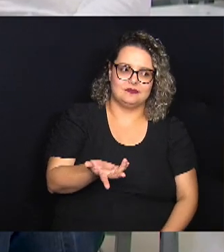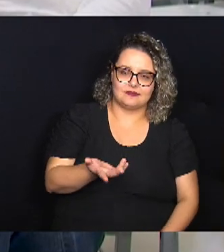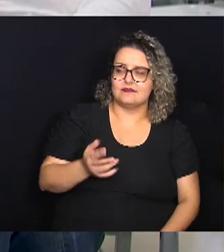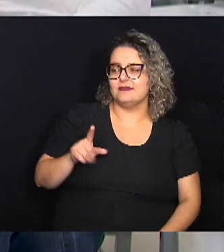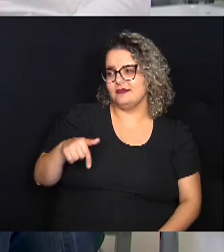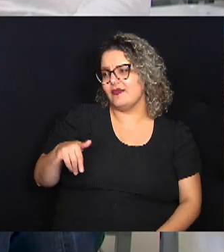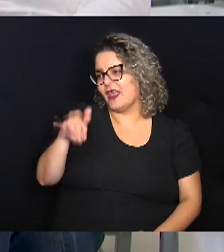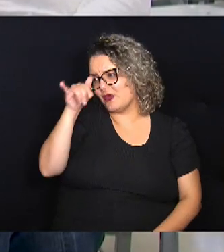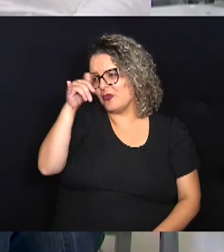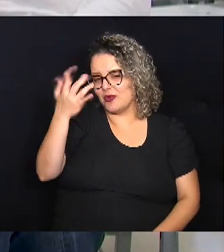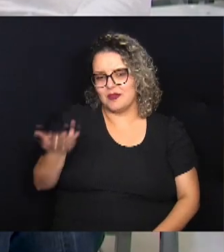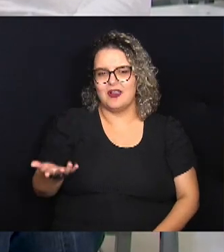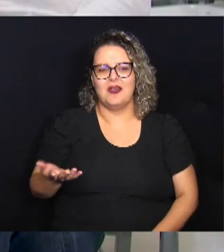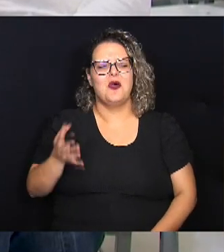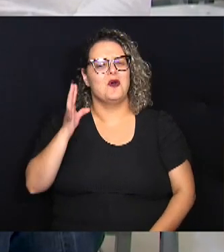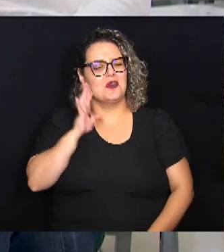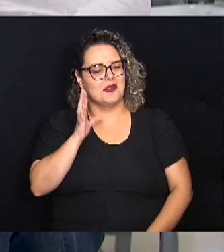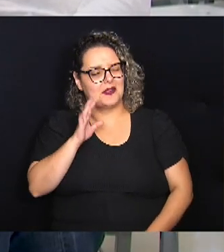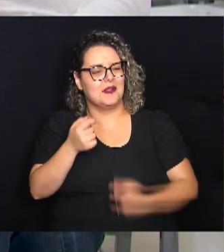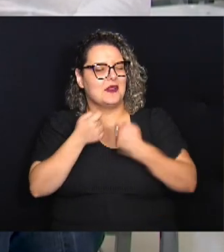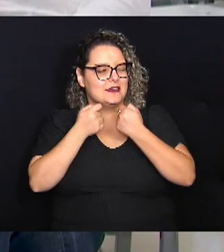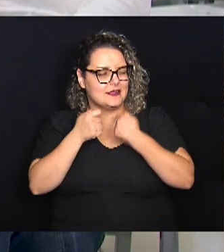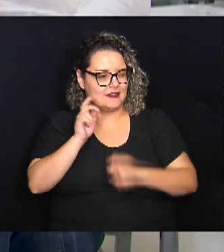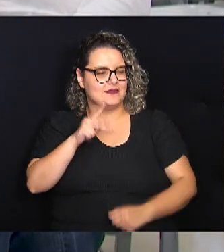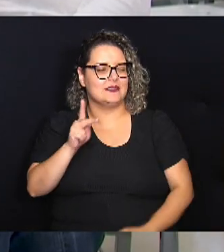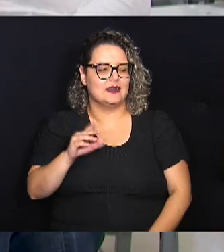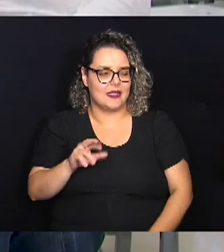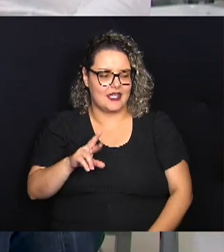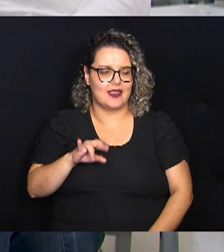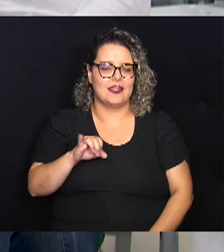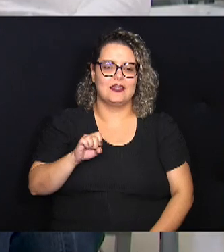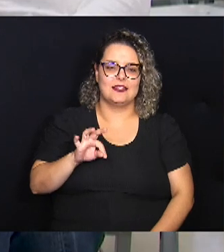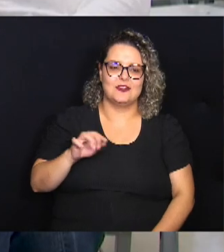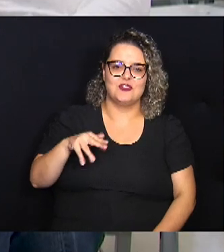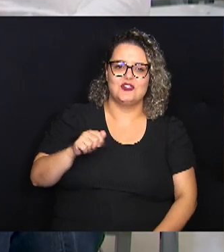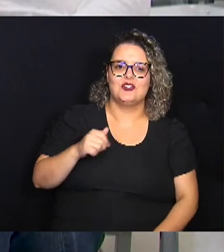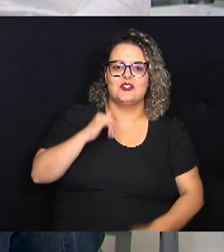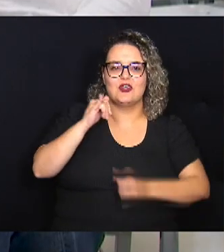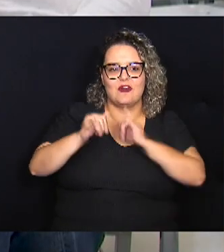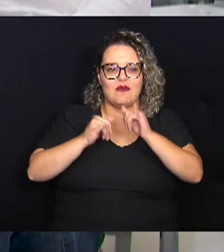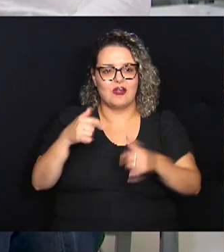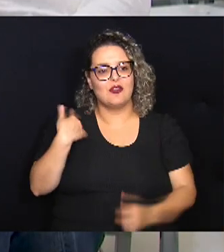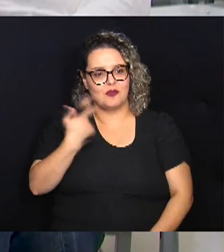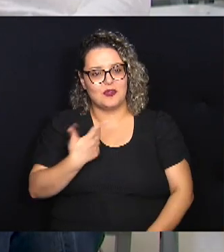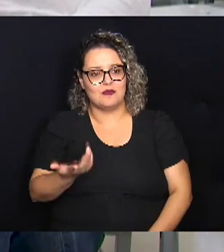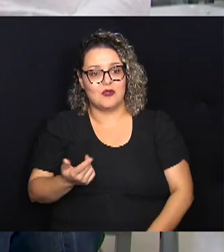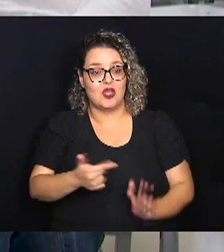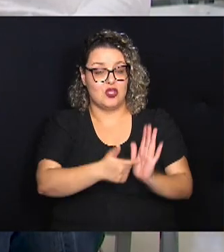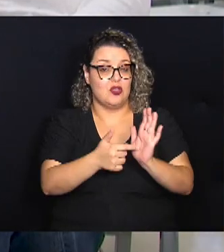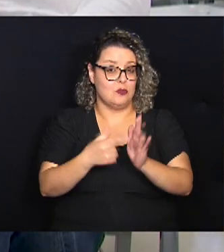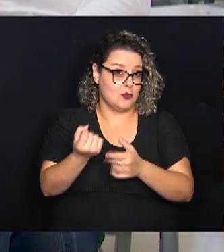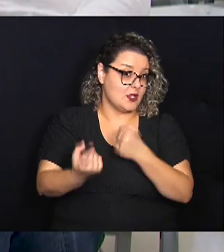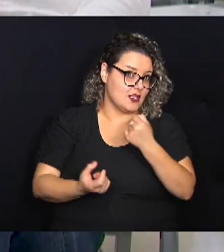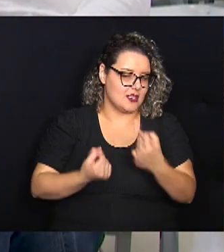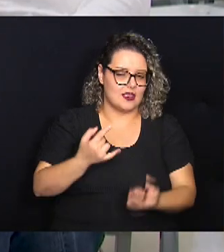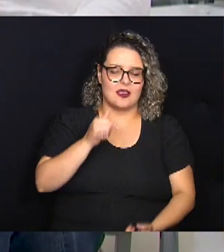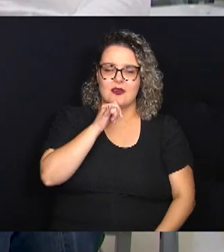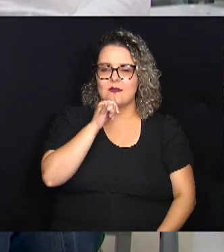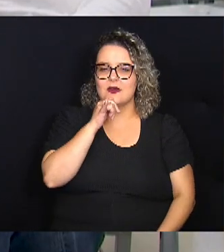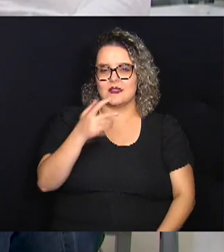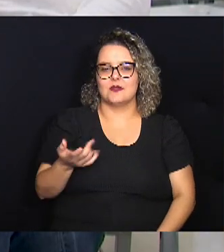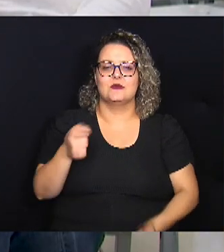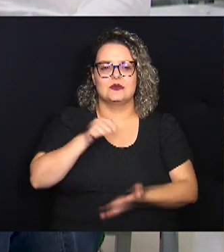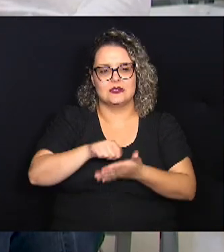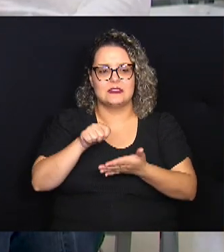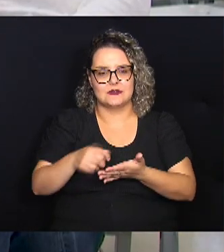essa entrevista com a professora, não é, Cristina, falando pra gente. E eu estou mostrando alguns exemplos dessas